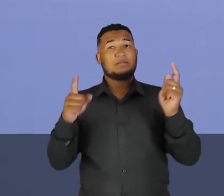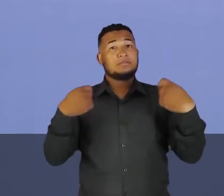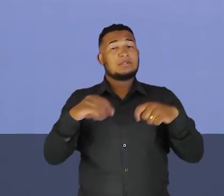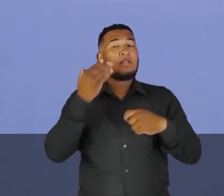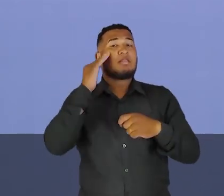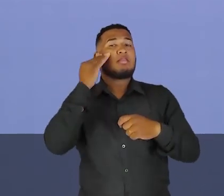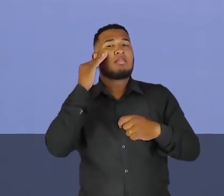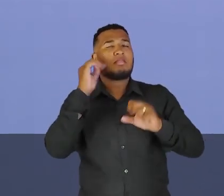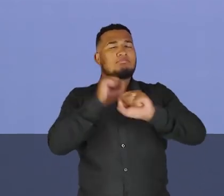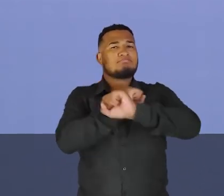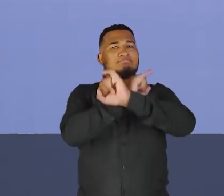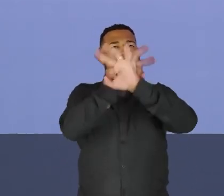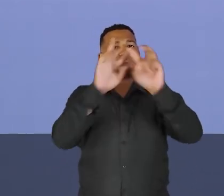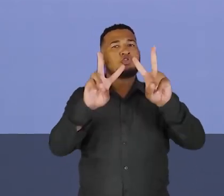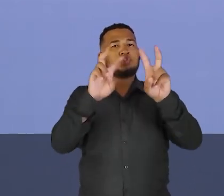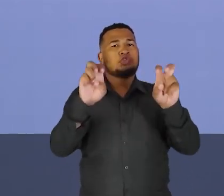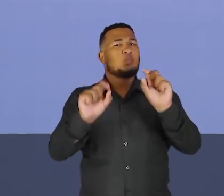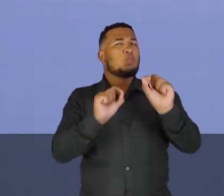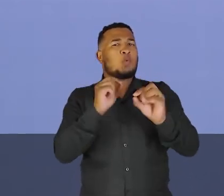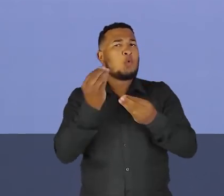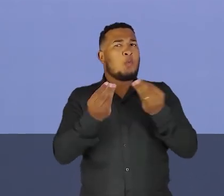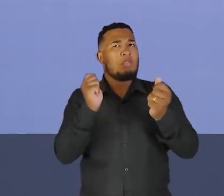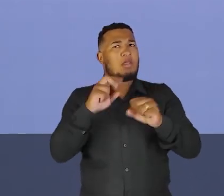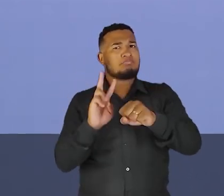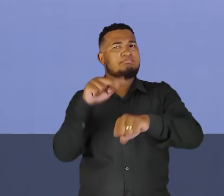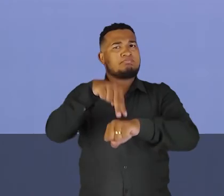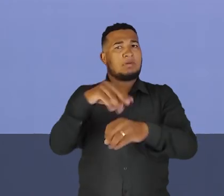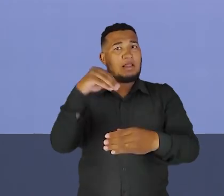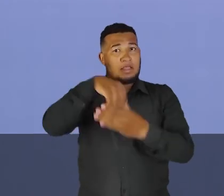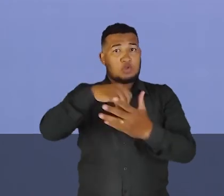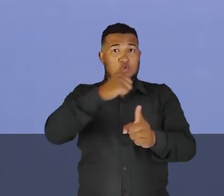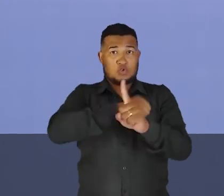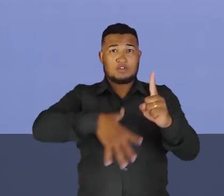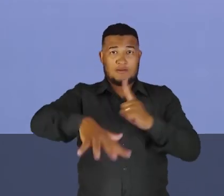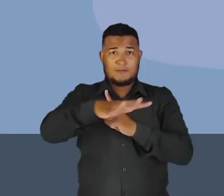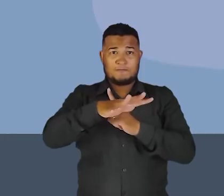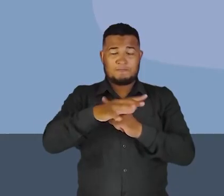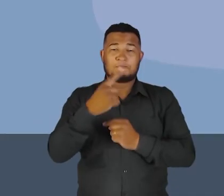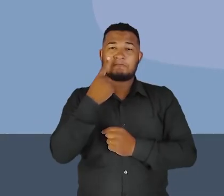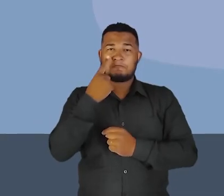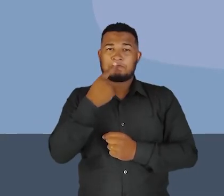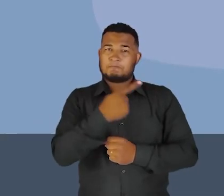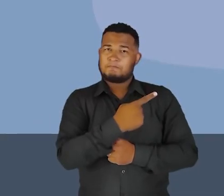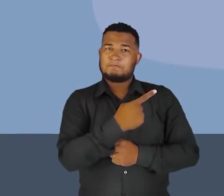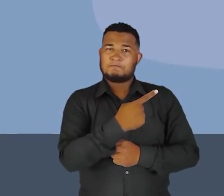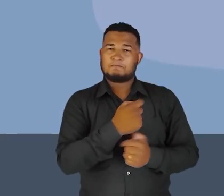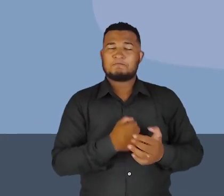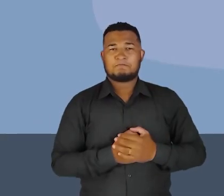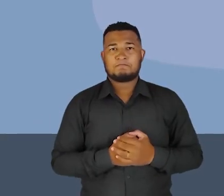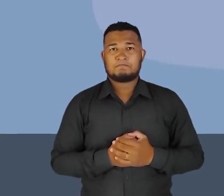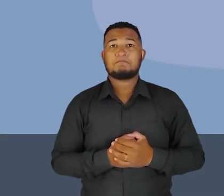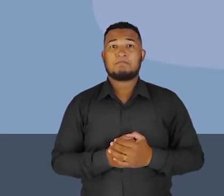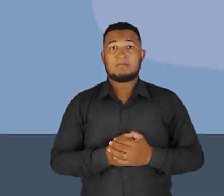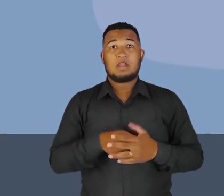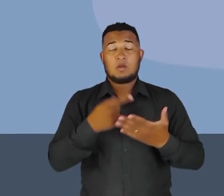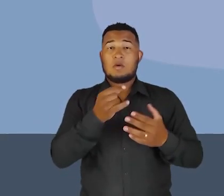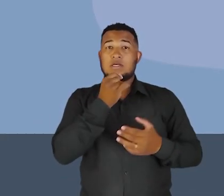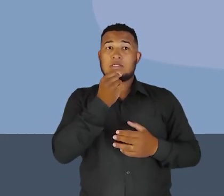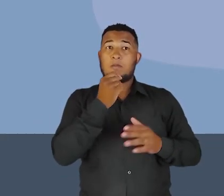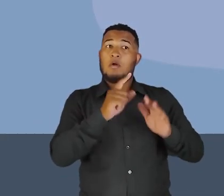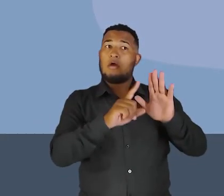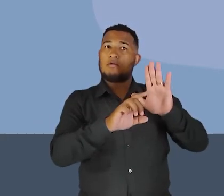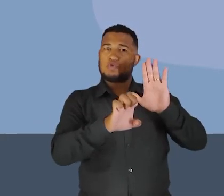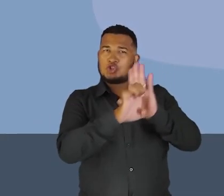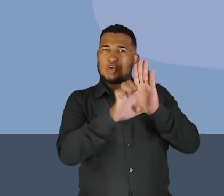pouquinho mais sobre isso, até para o jovem se posicionar dentro da sociedade. Olha para a telinha. Bom, gente, o Estatuto da Juventude, dentro do